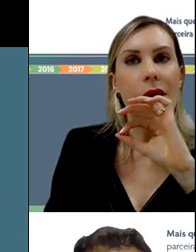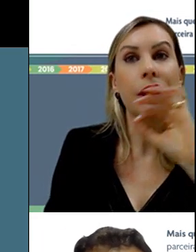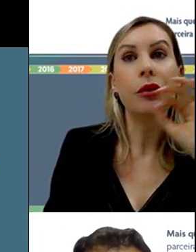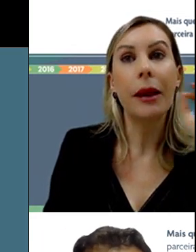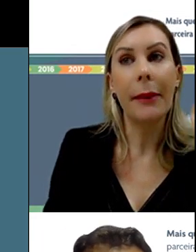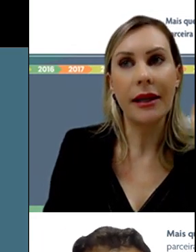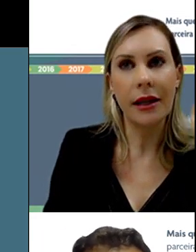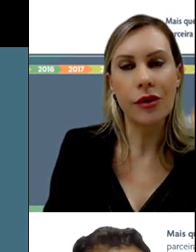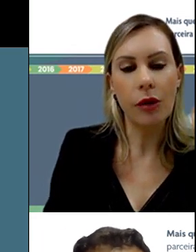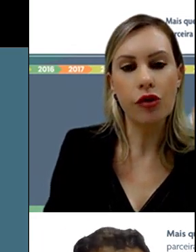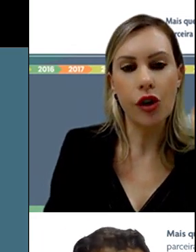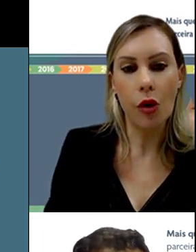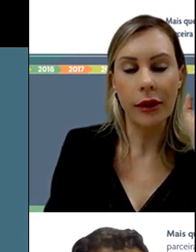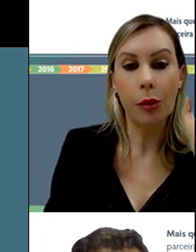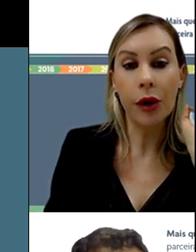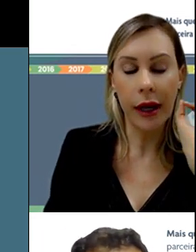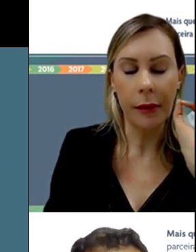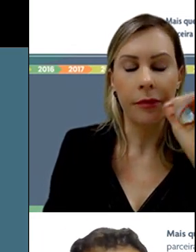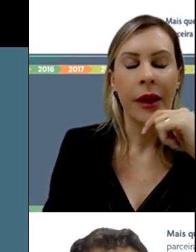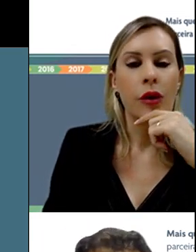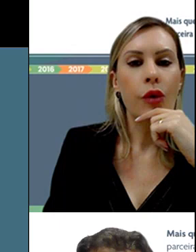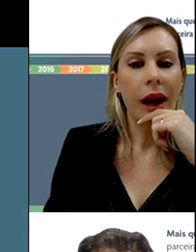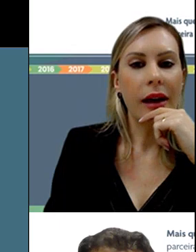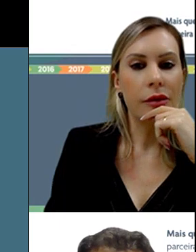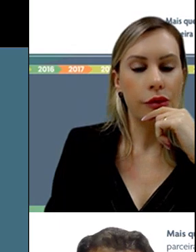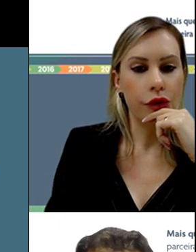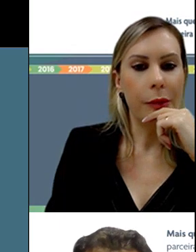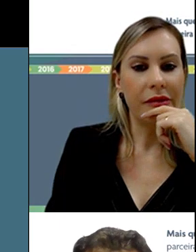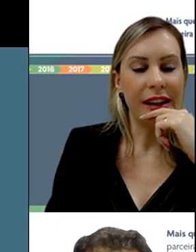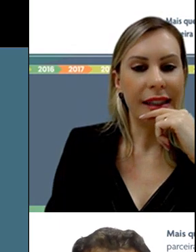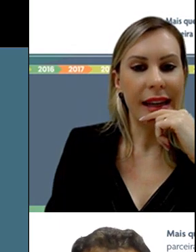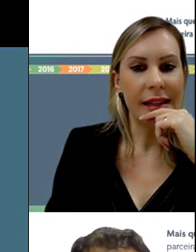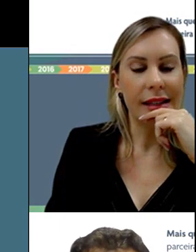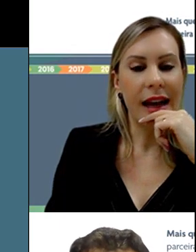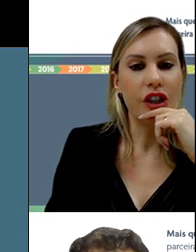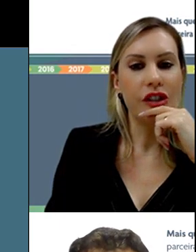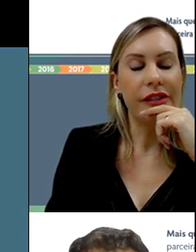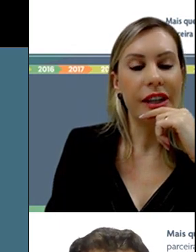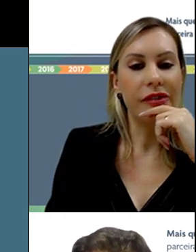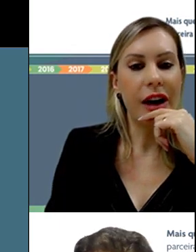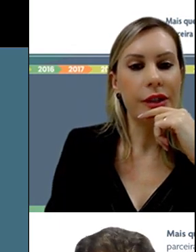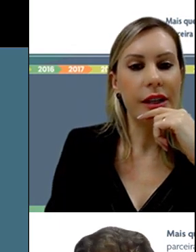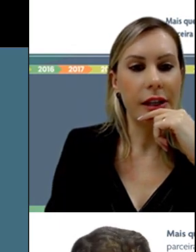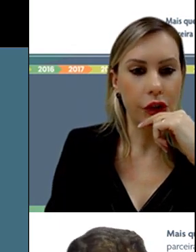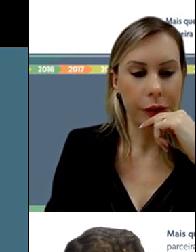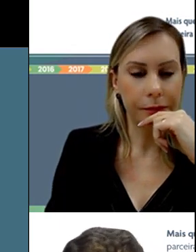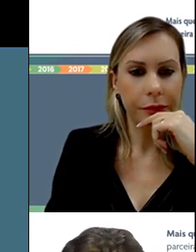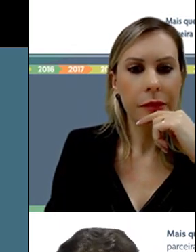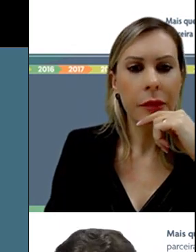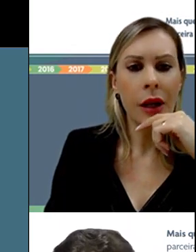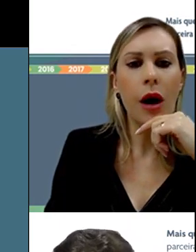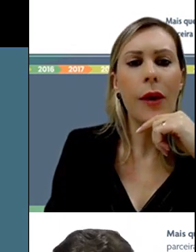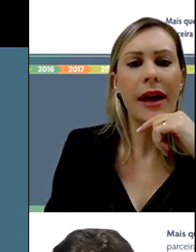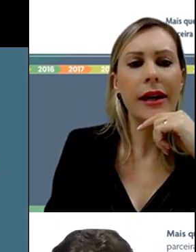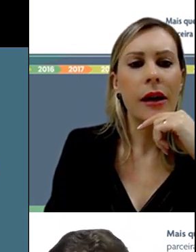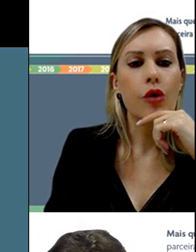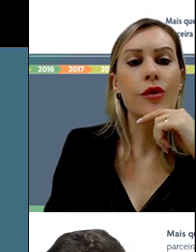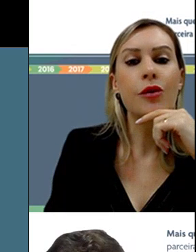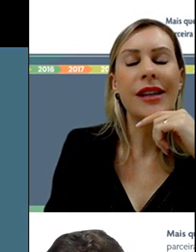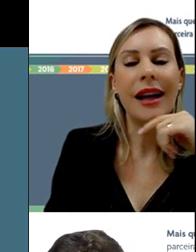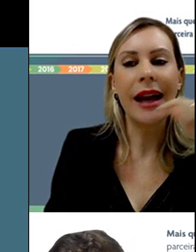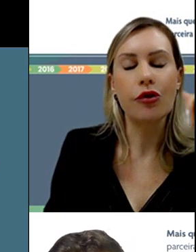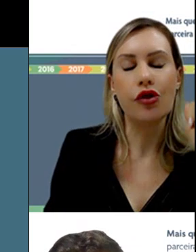a pensão não dependem do saldo de conta. Por quê? No caso de uma invalidez, a gente vai verificar o seguinte: qual